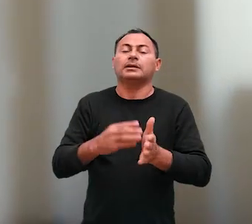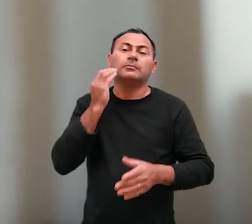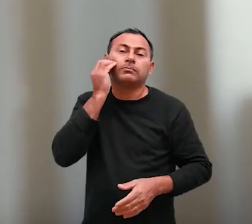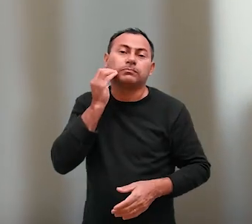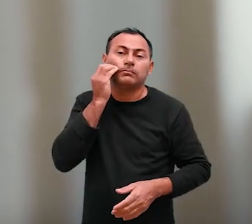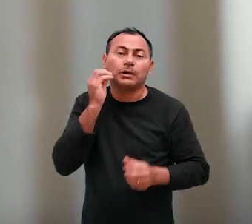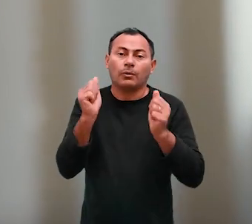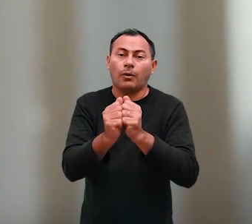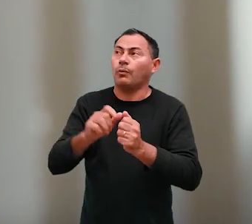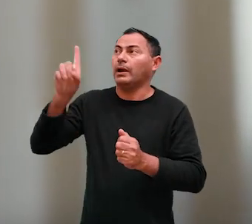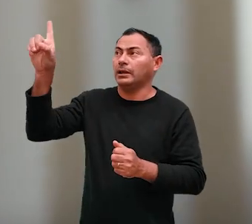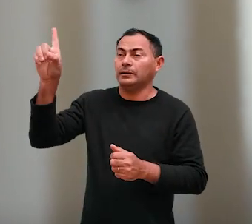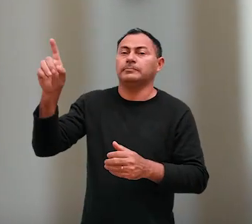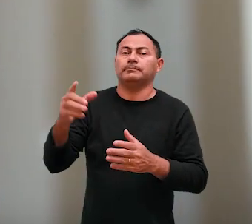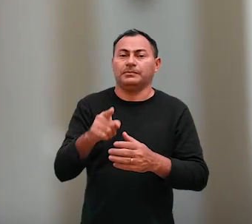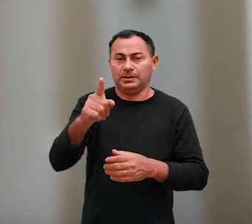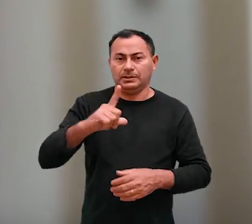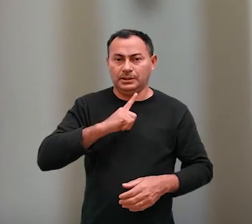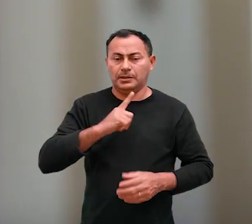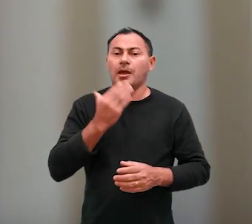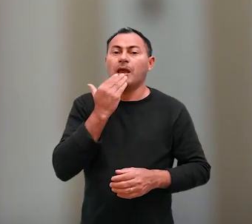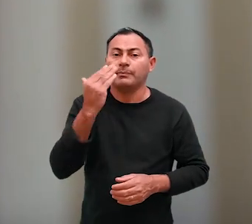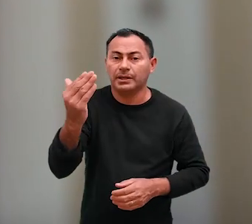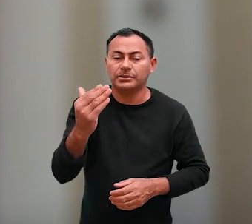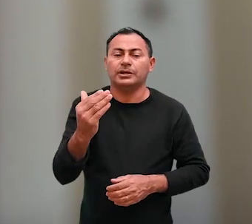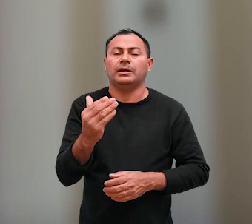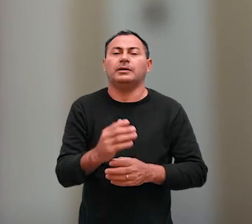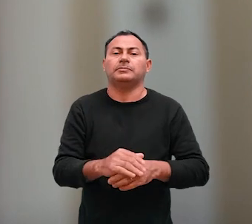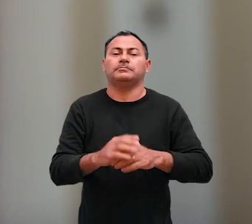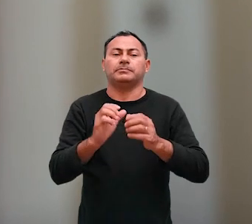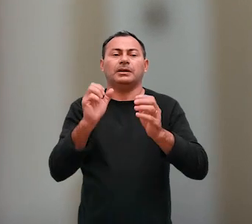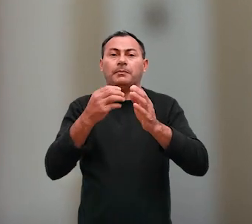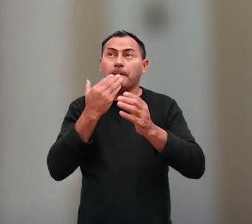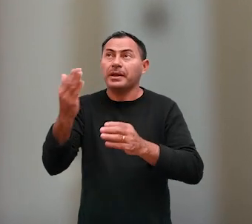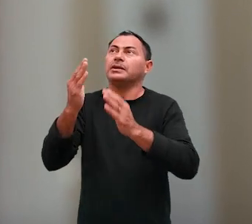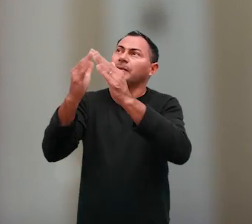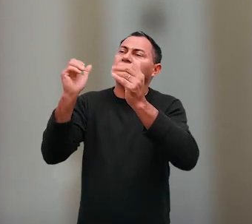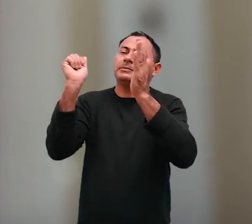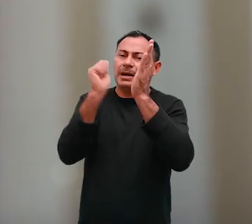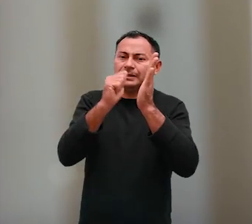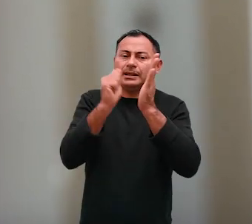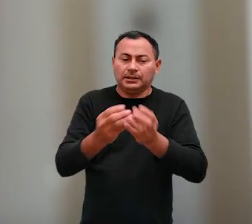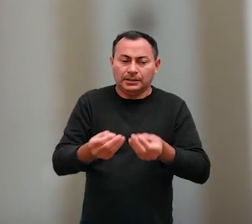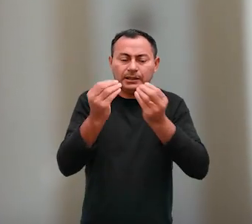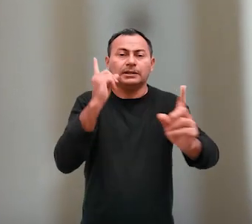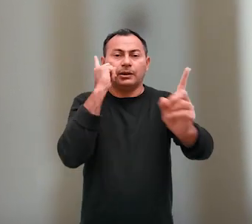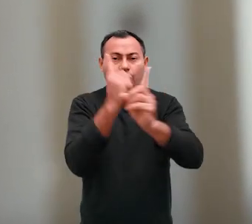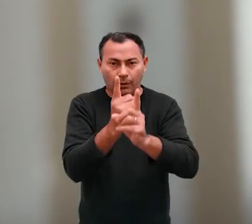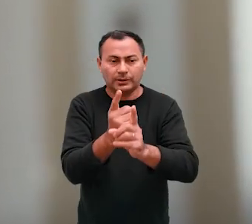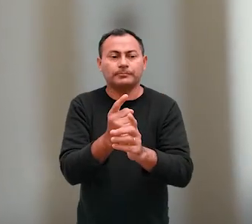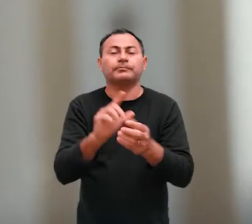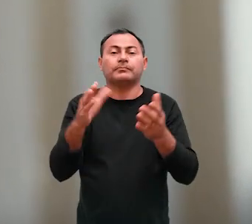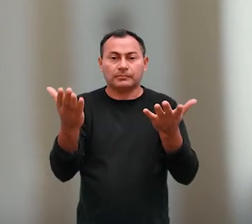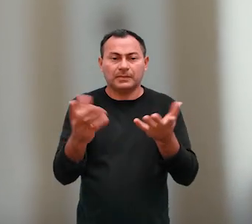uma experiência com Ele. Você tem que pedir, buscar e bater até que lhe seja dado, até que você encontre e até